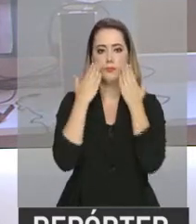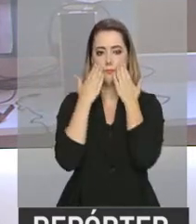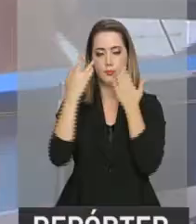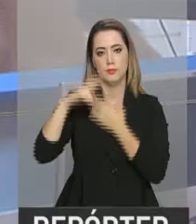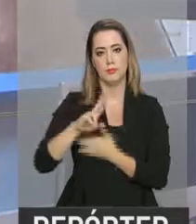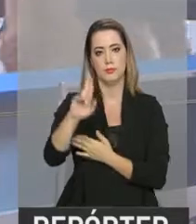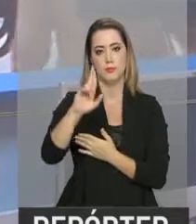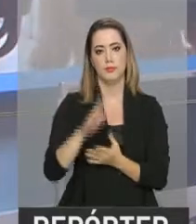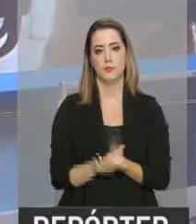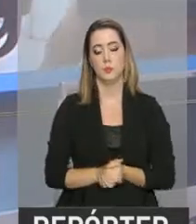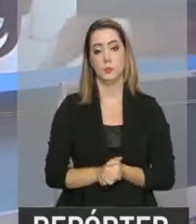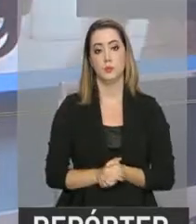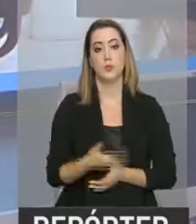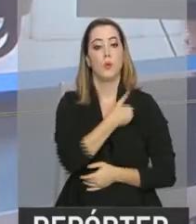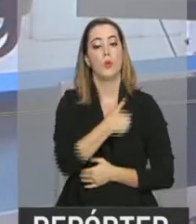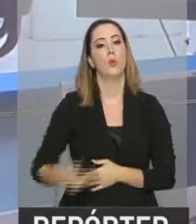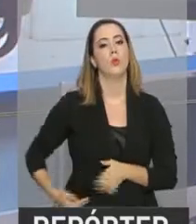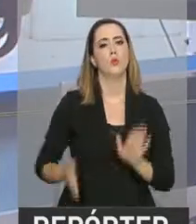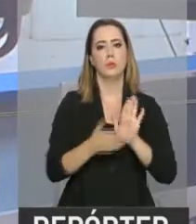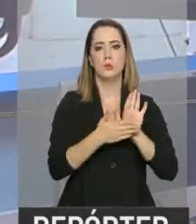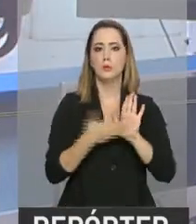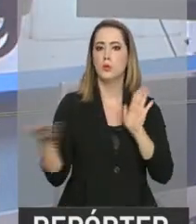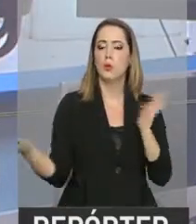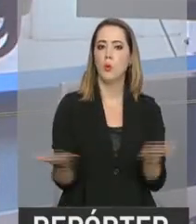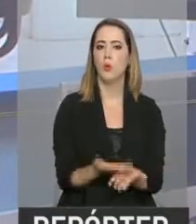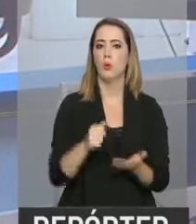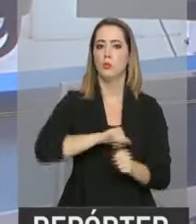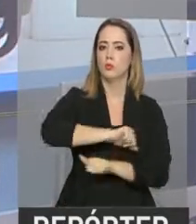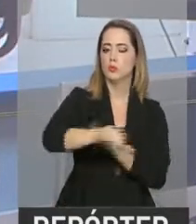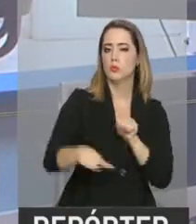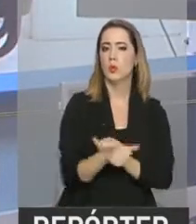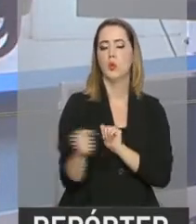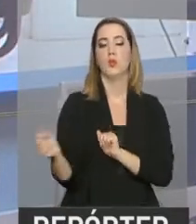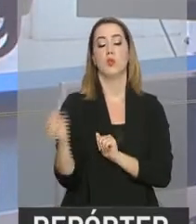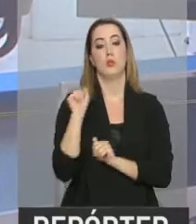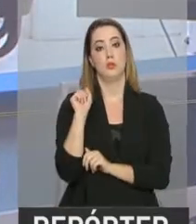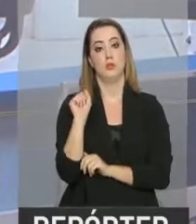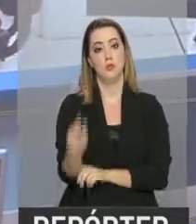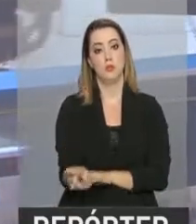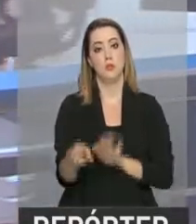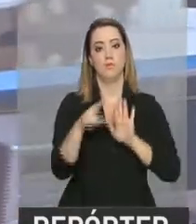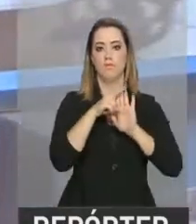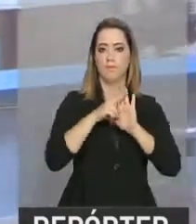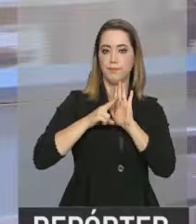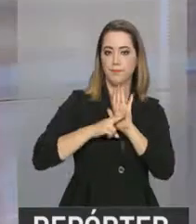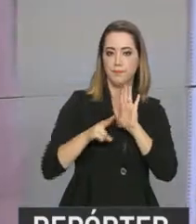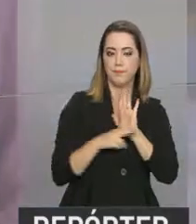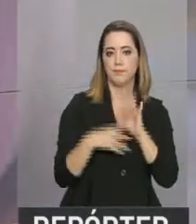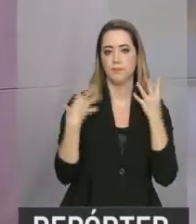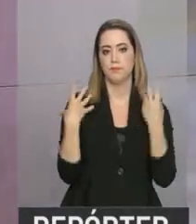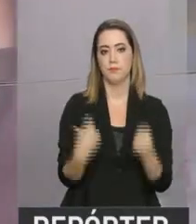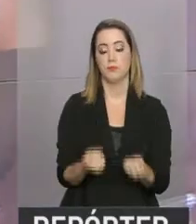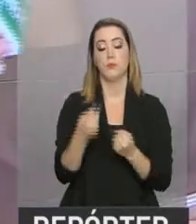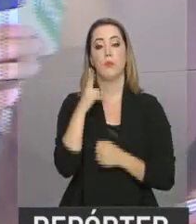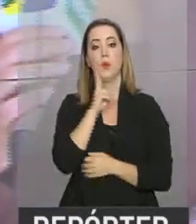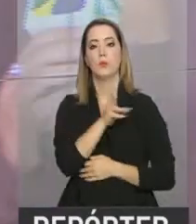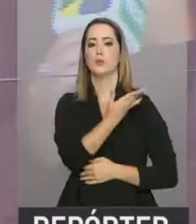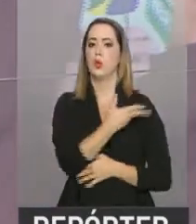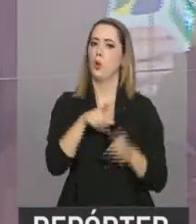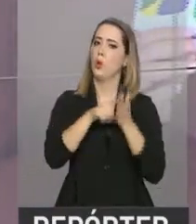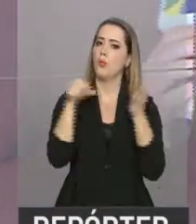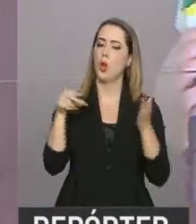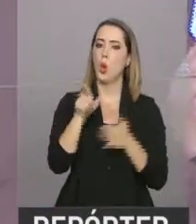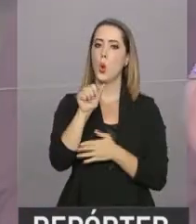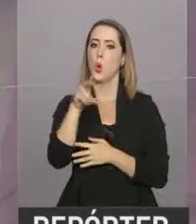nbr o governo apresentou hoje a proposta de reforma da previdência vamos ao vivo então ao palácio do planalto onde está repórter lo na